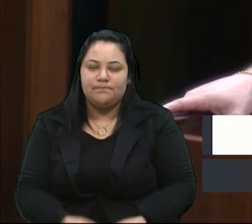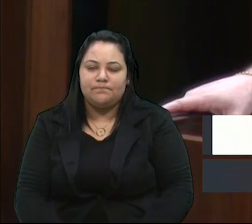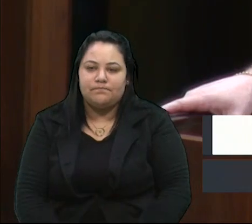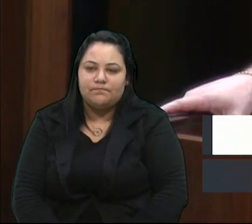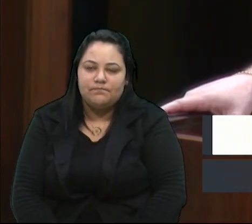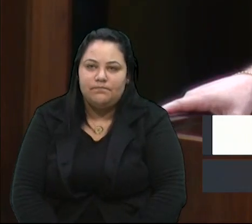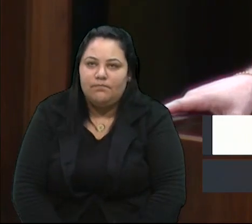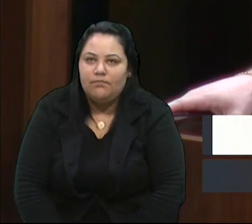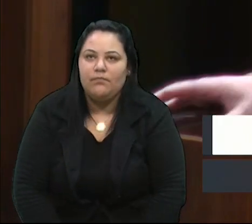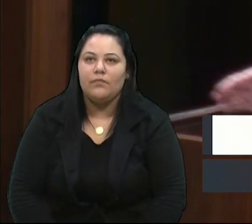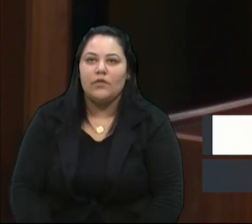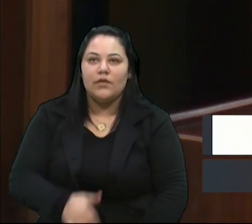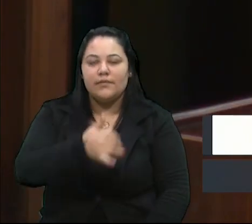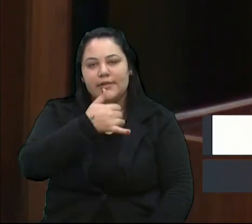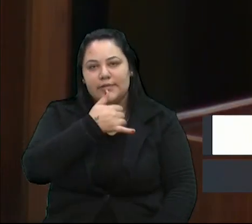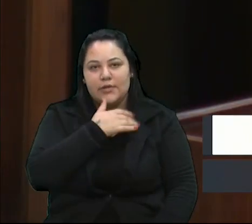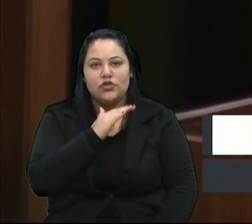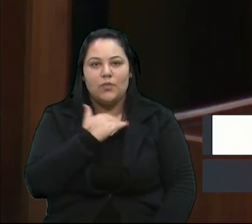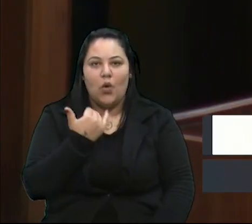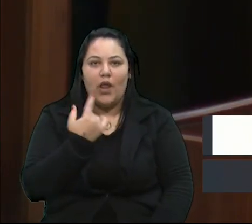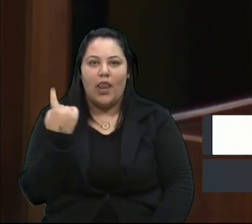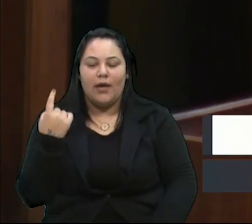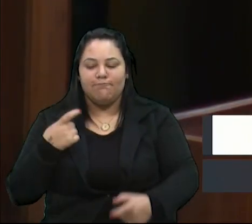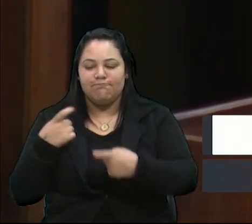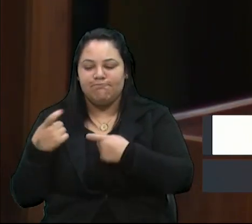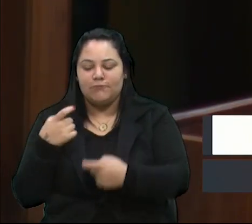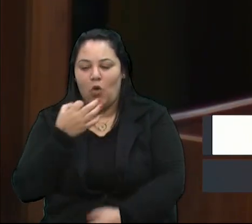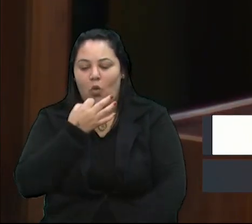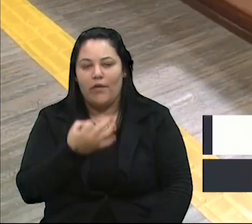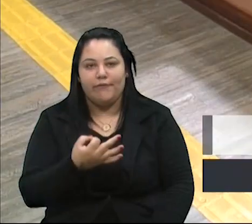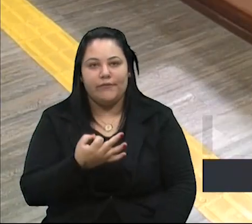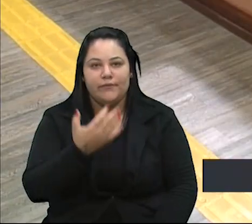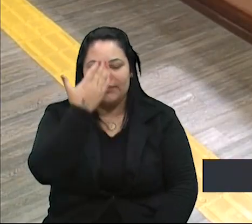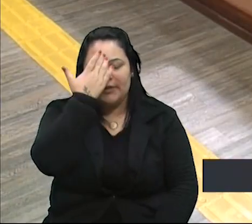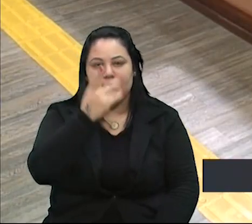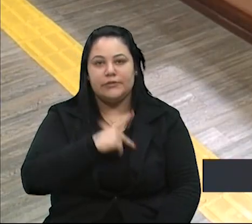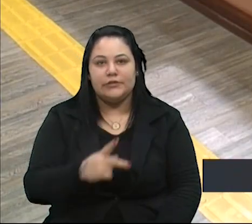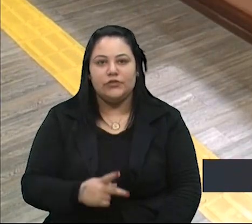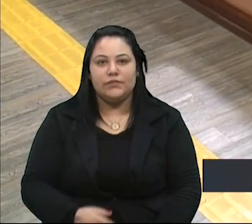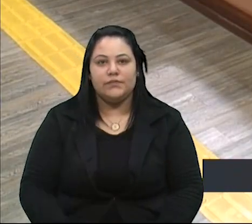que infelizmente perdeu a vida nessa terrível guerra. Obrigado, presidente. Obrigado.